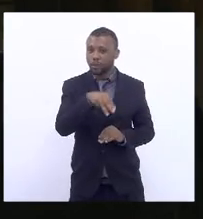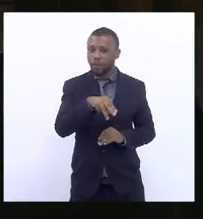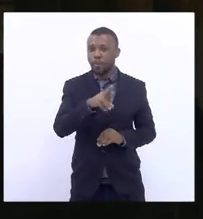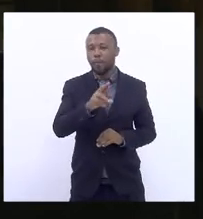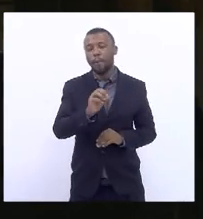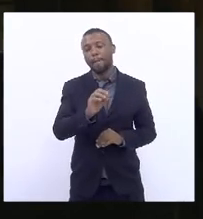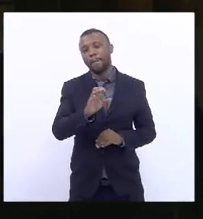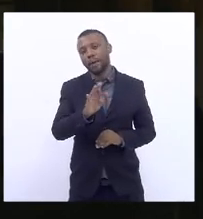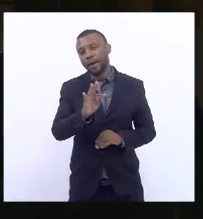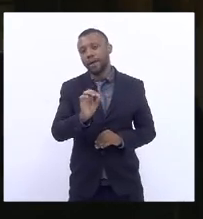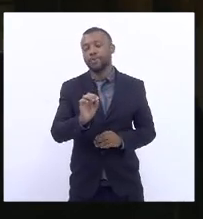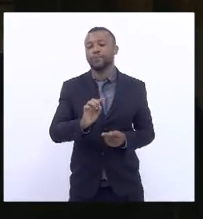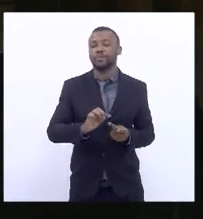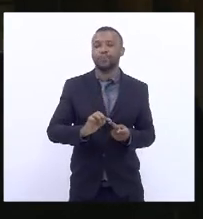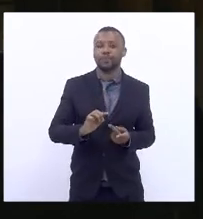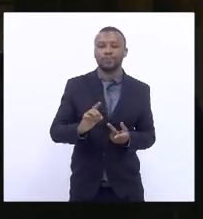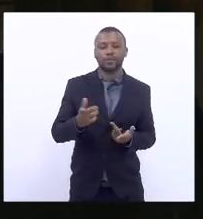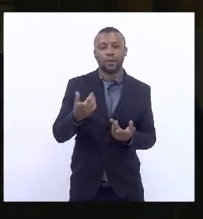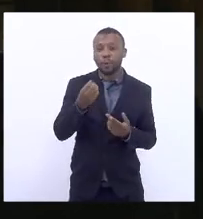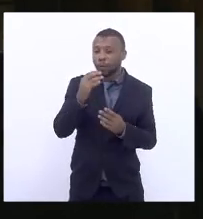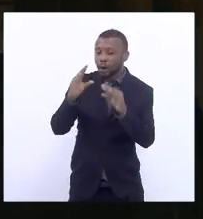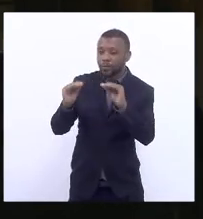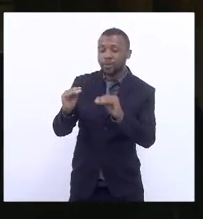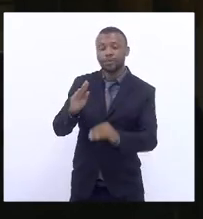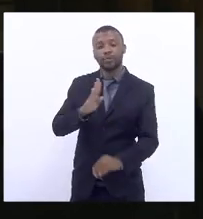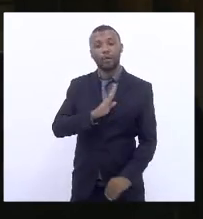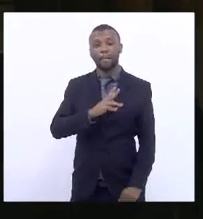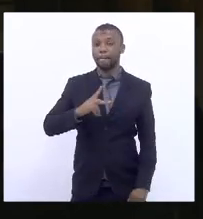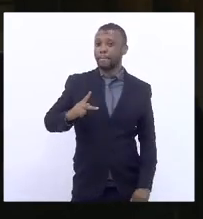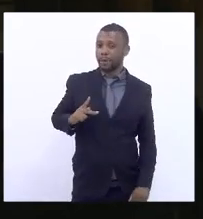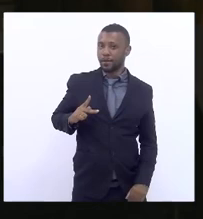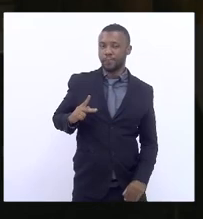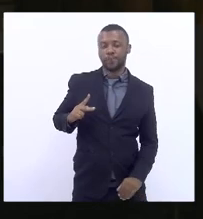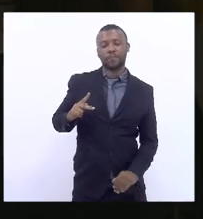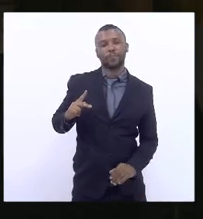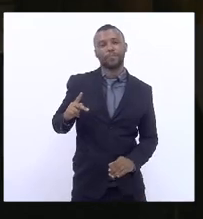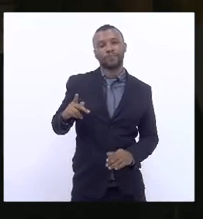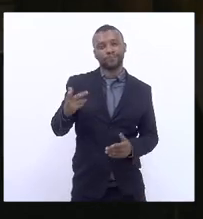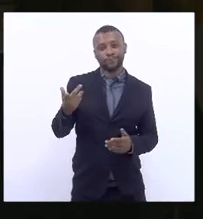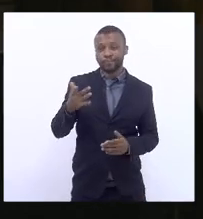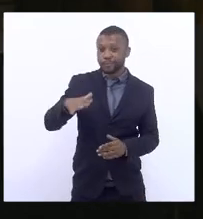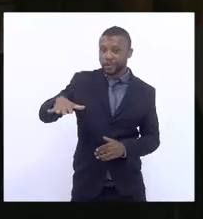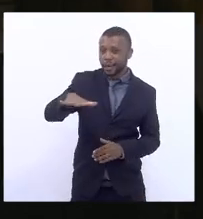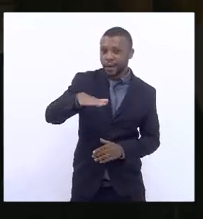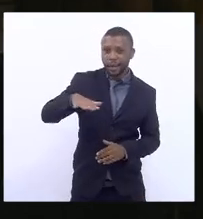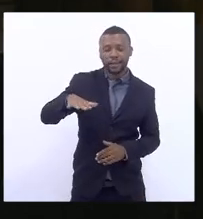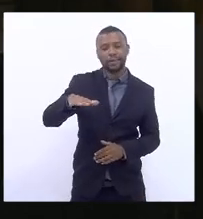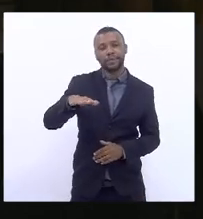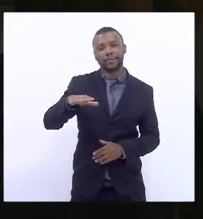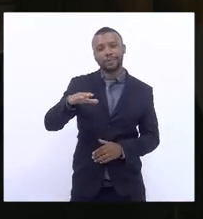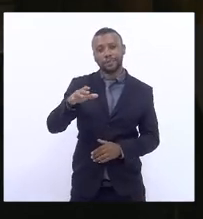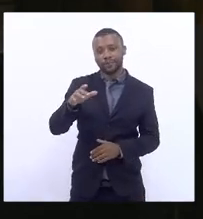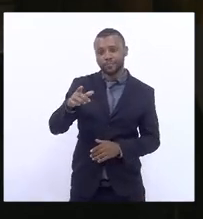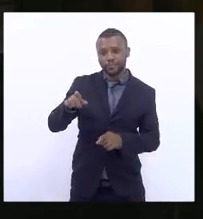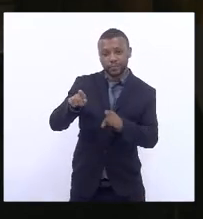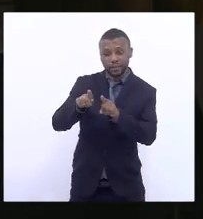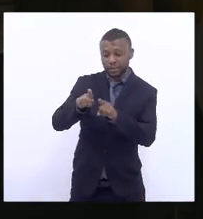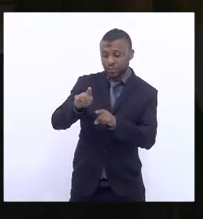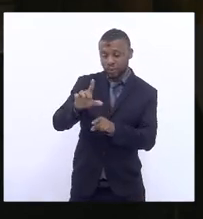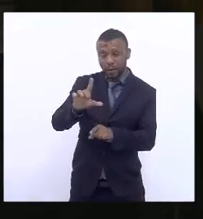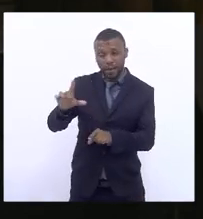querido bispo de Campos e também referencial da Fé e Política, da Cidadania do Leste 1 do Estado do Rio de